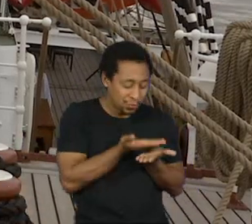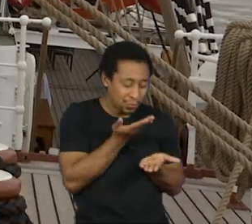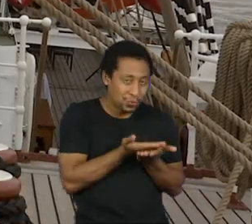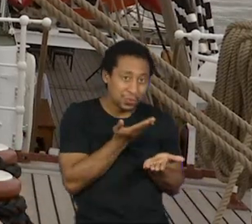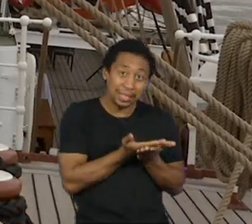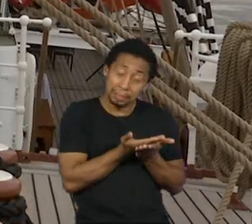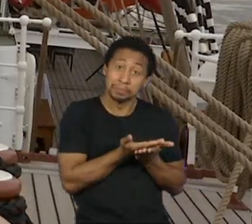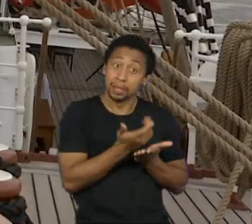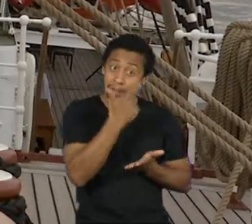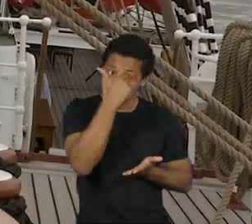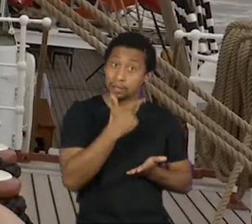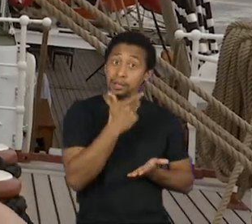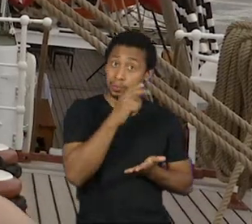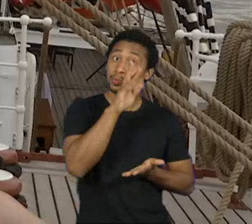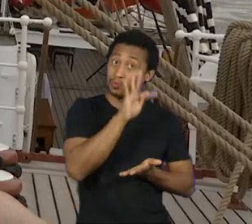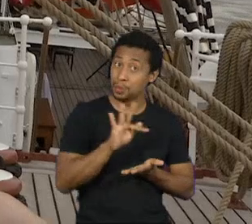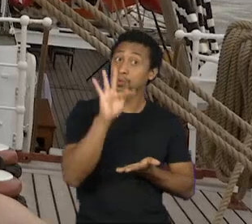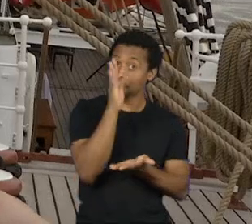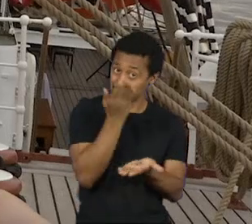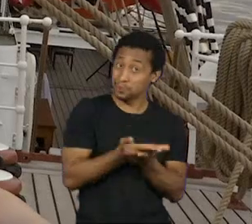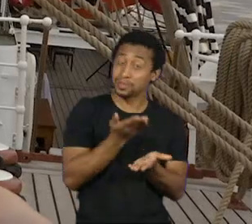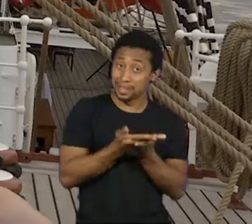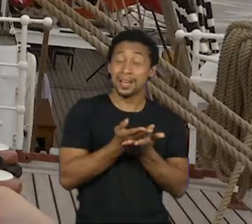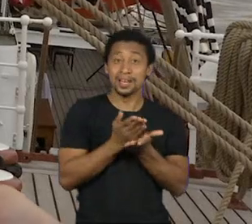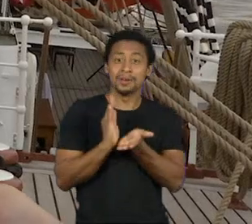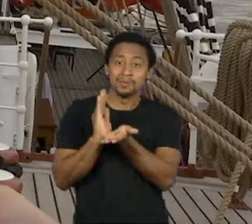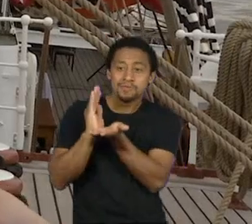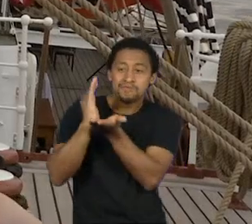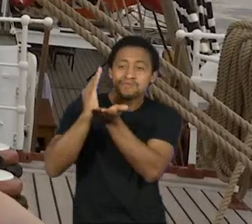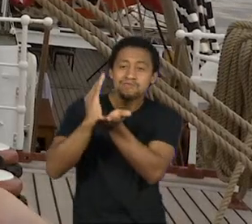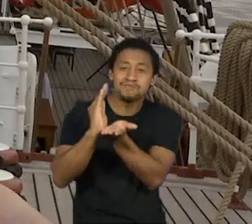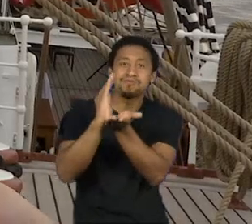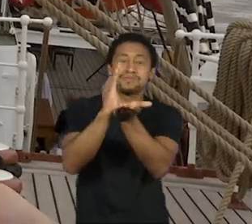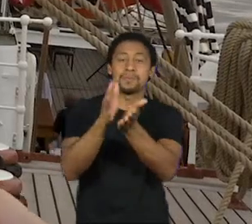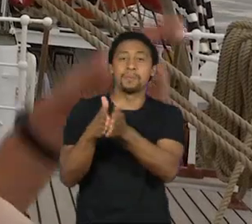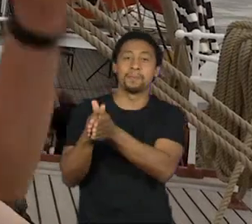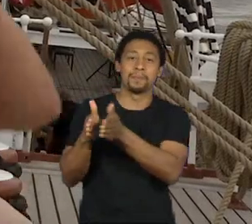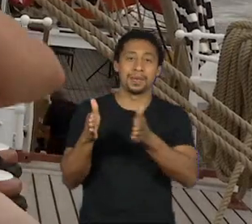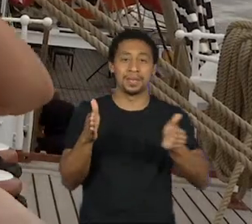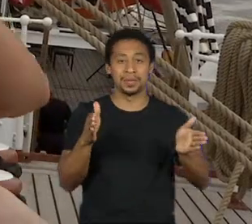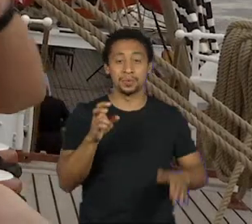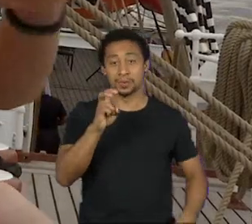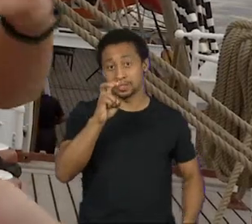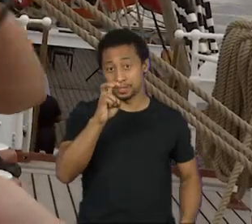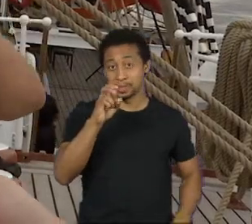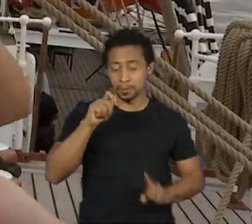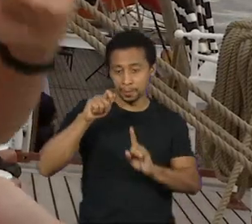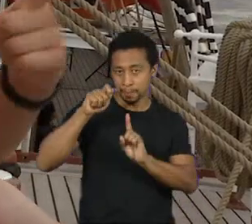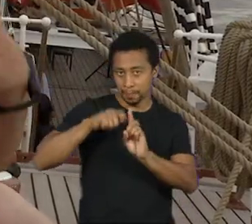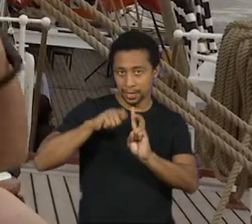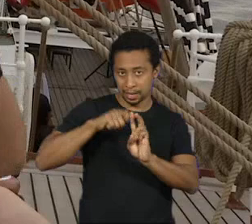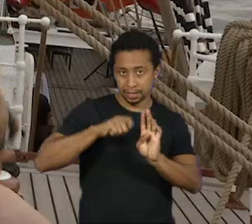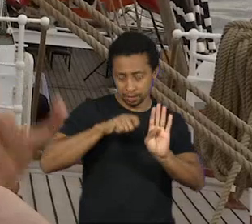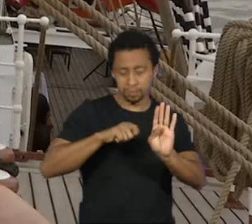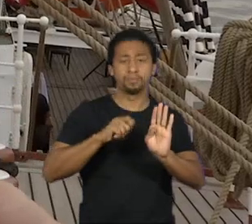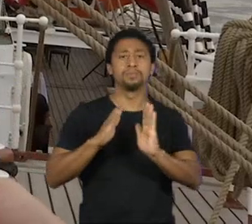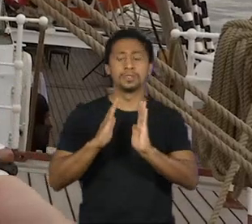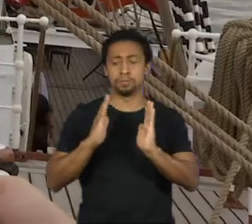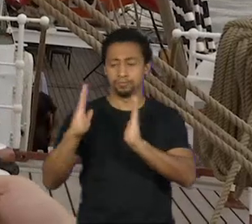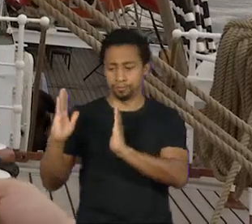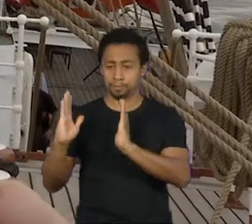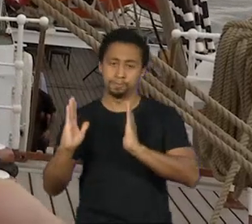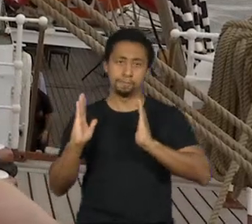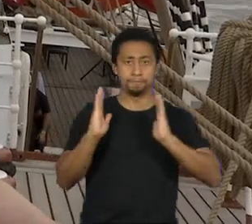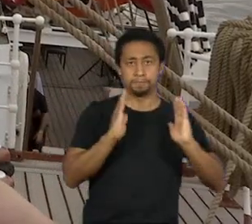faculdade, terminando a faculdade ao longo da viagem. A viagem toda levou 5 meses, divididos em duas